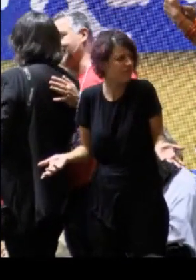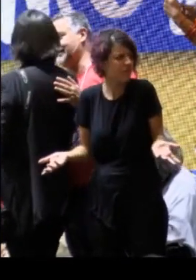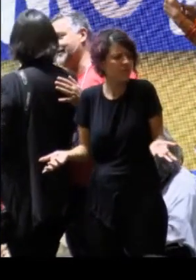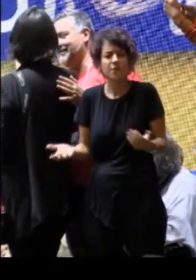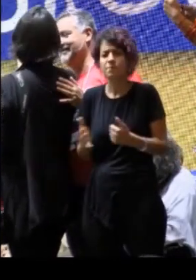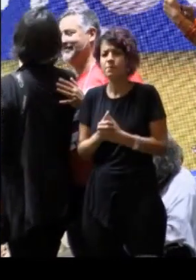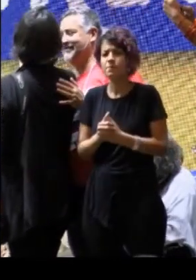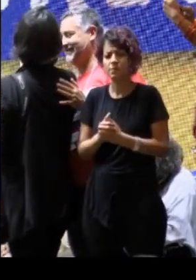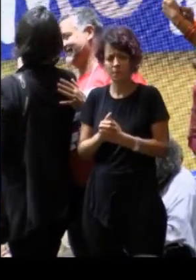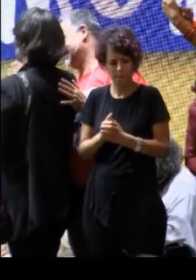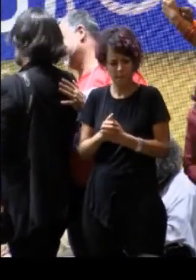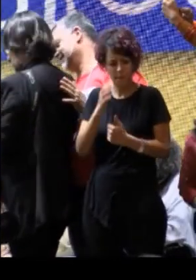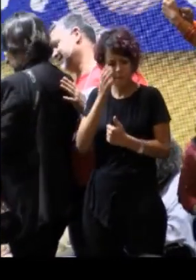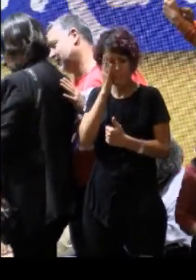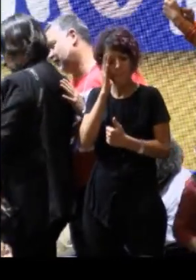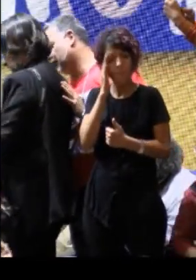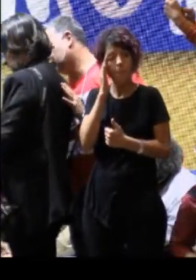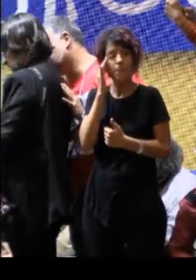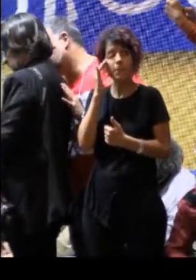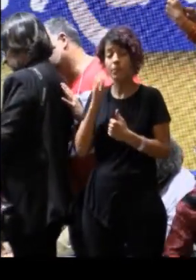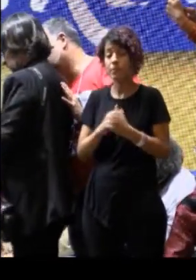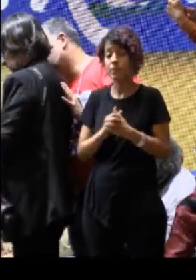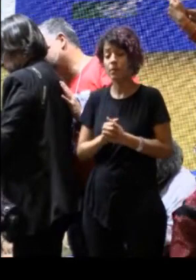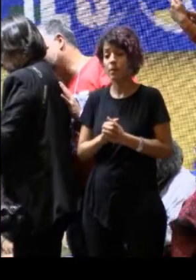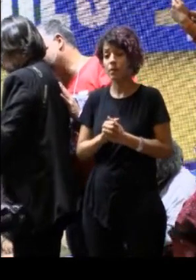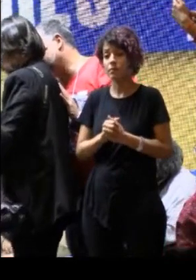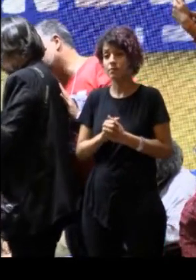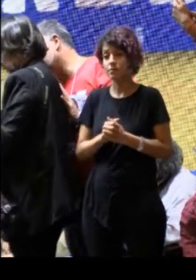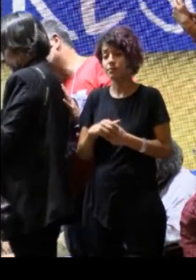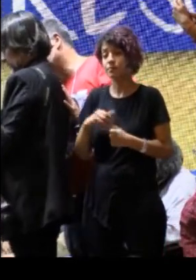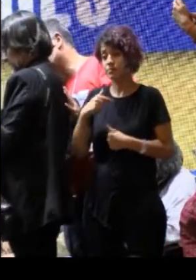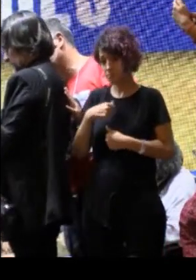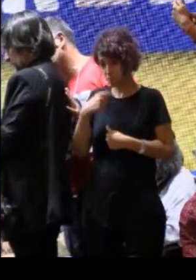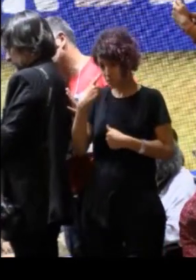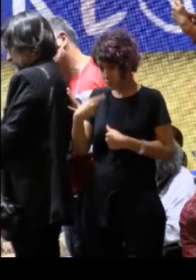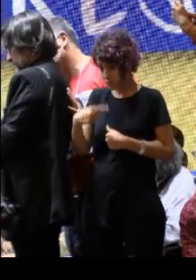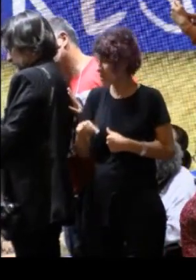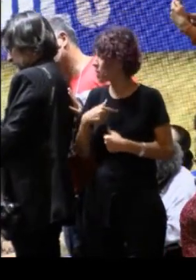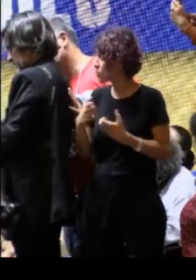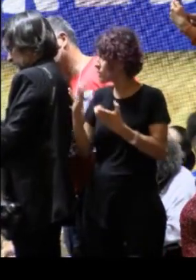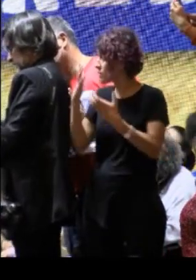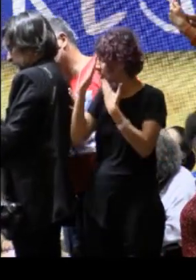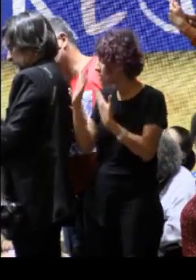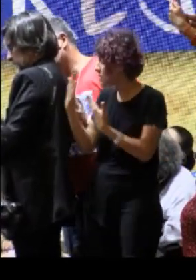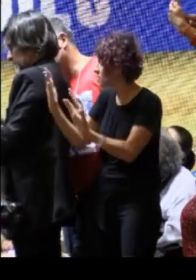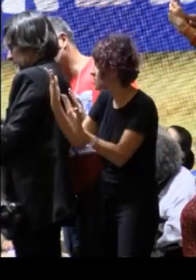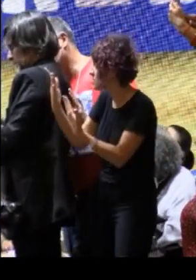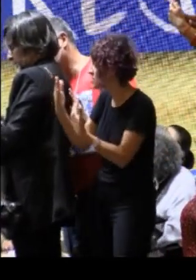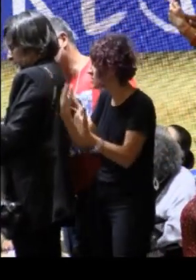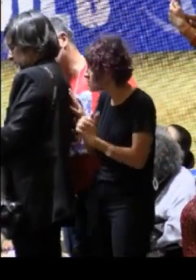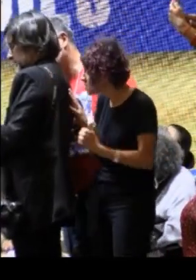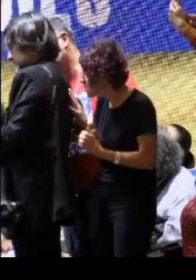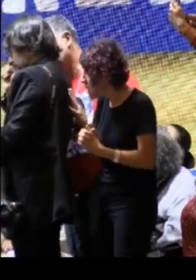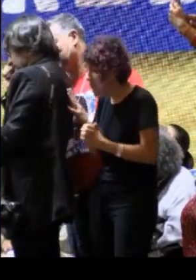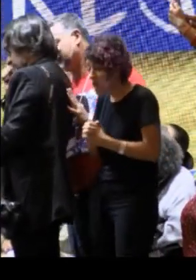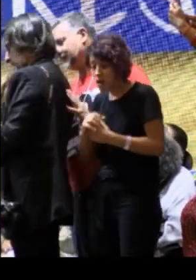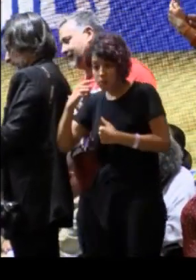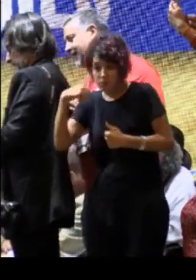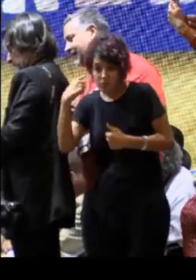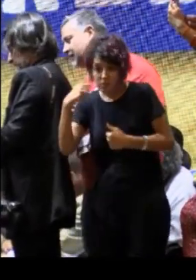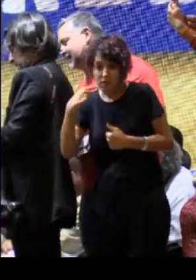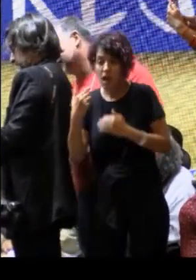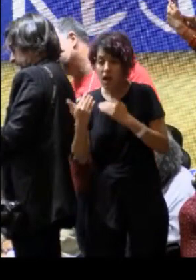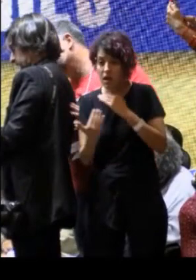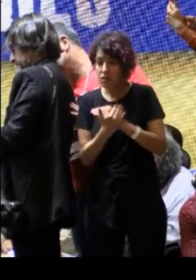E aí eu vi aí, né, que eu vi teu pai, eu queria agradecer dentro dos advogados que me ajudaram, um